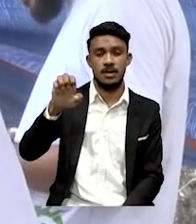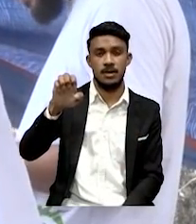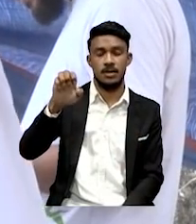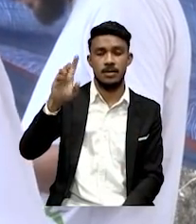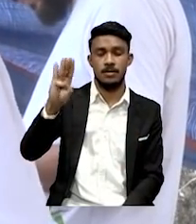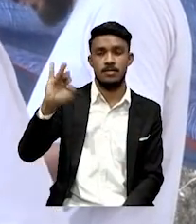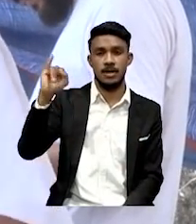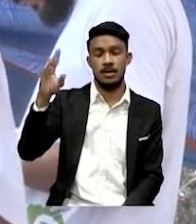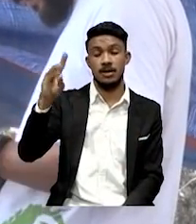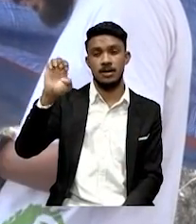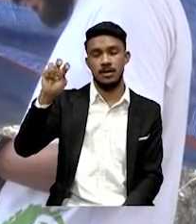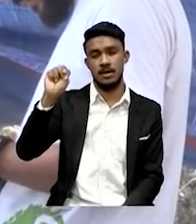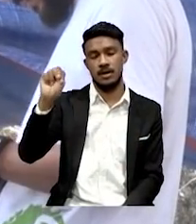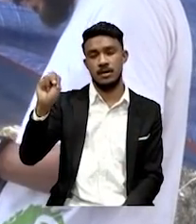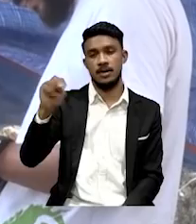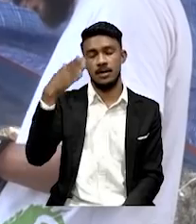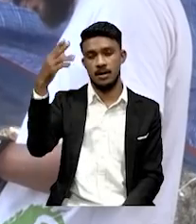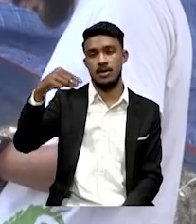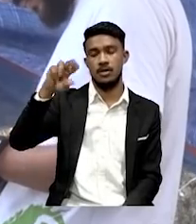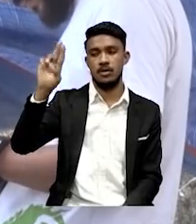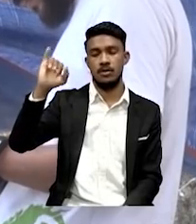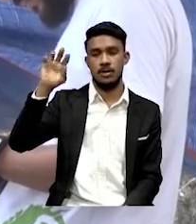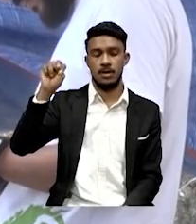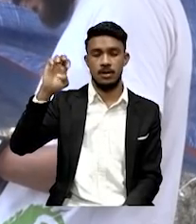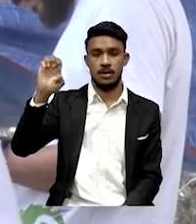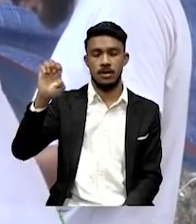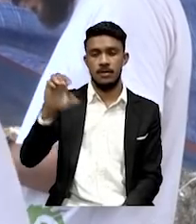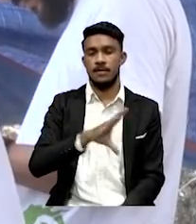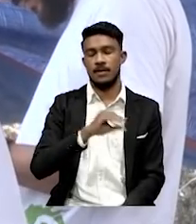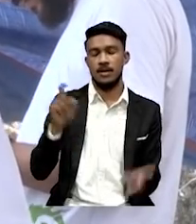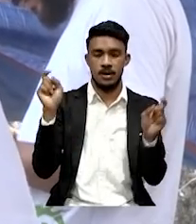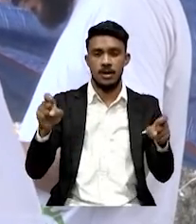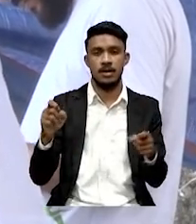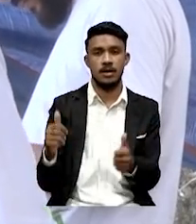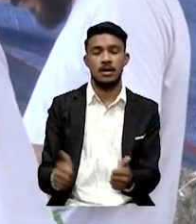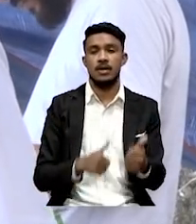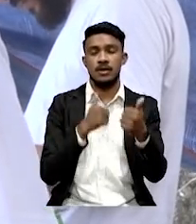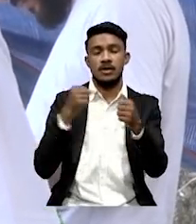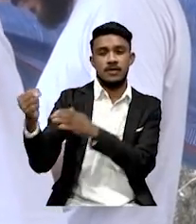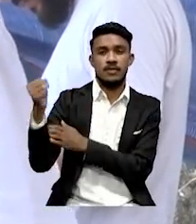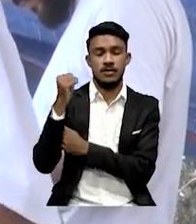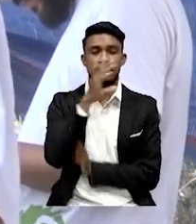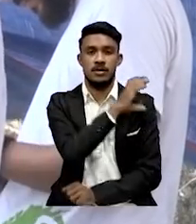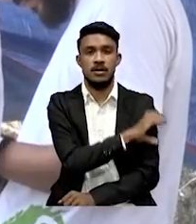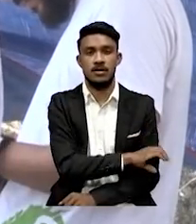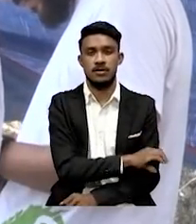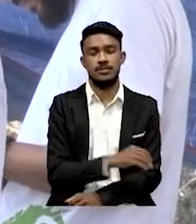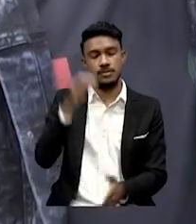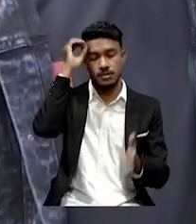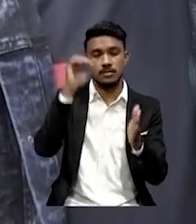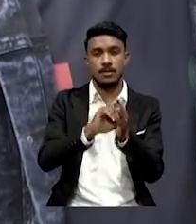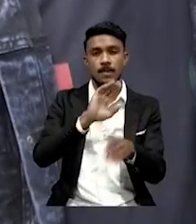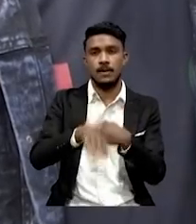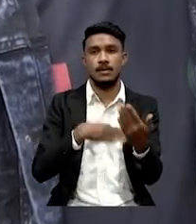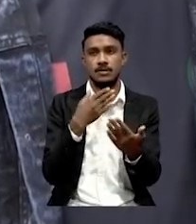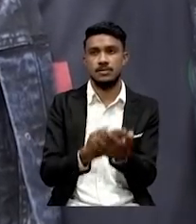Peace Building Mission, e a Guiné-Bissau, portanto, nem tem que ler os conselhos de segurança. Secretário-Geral